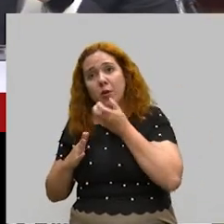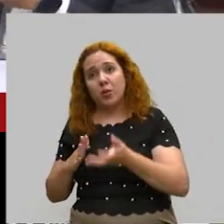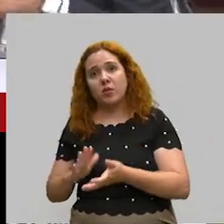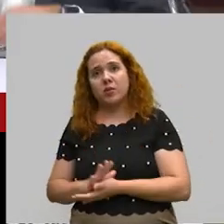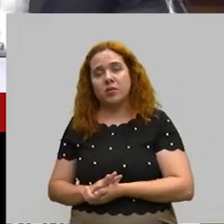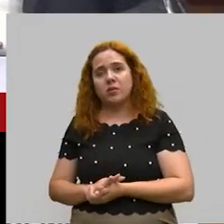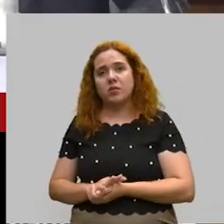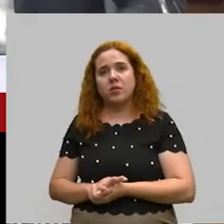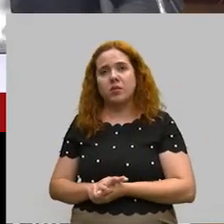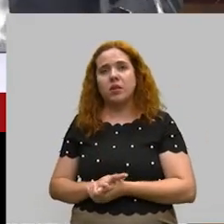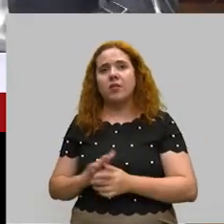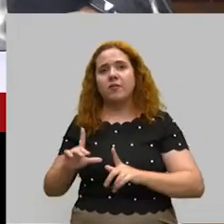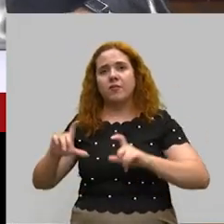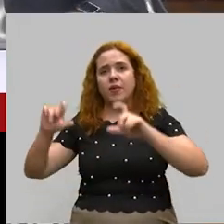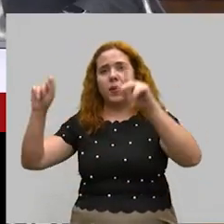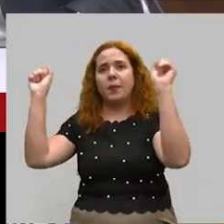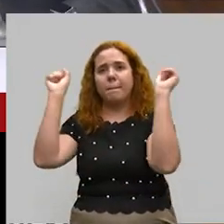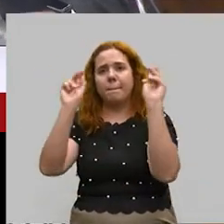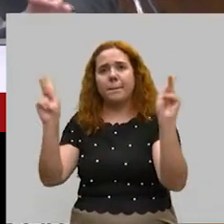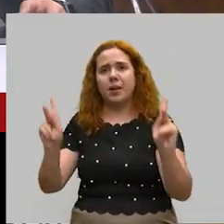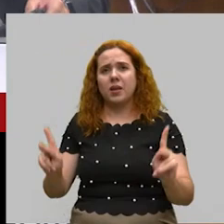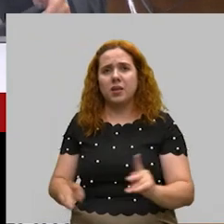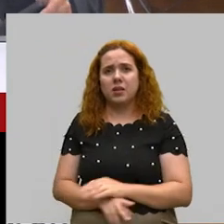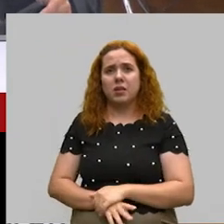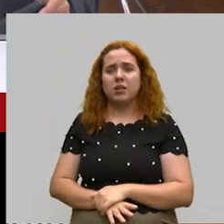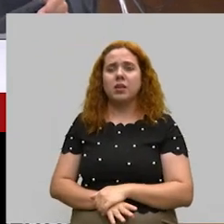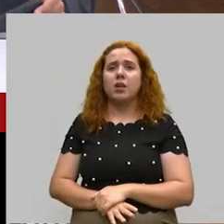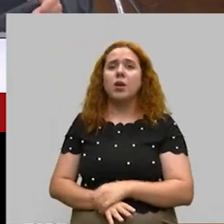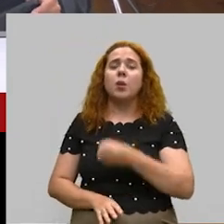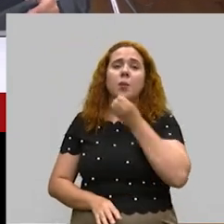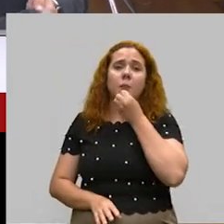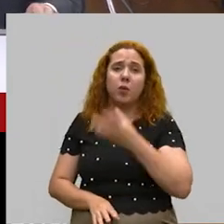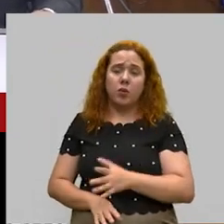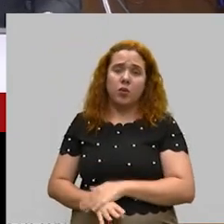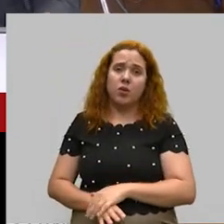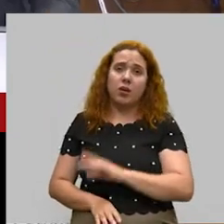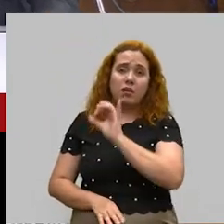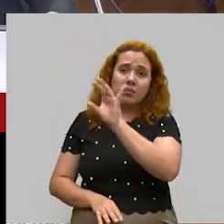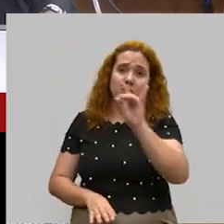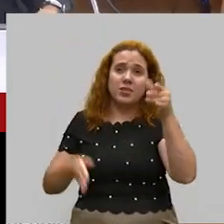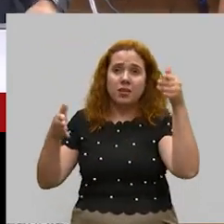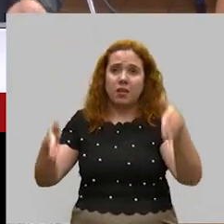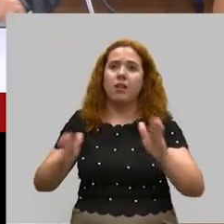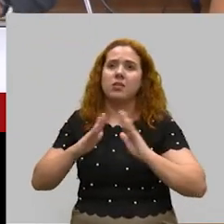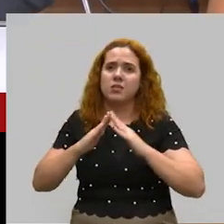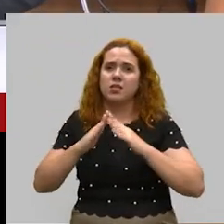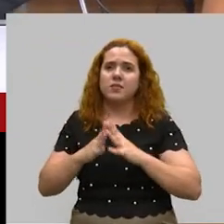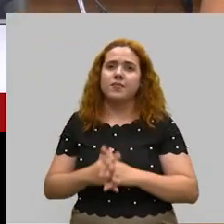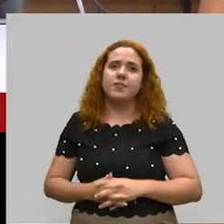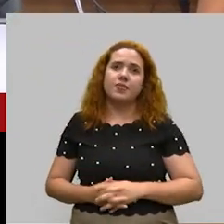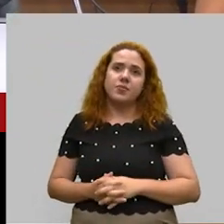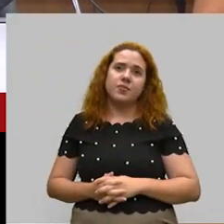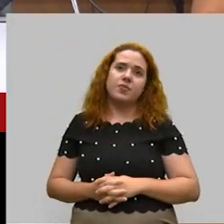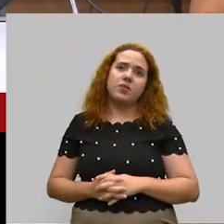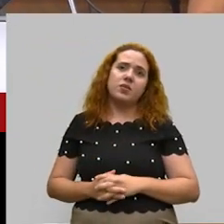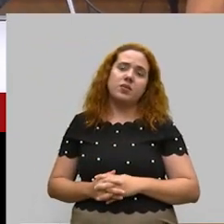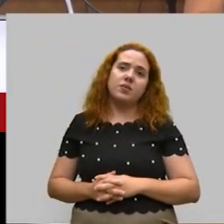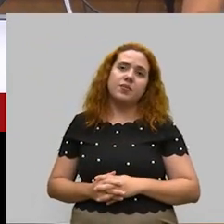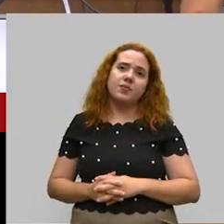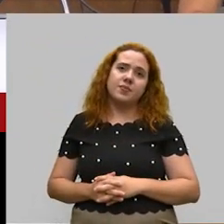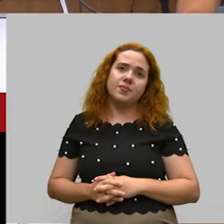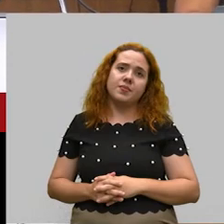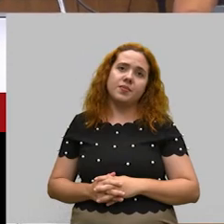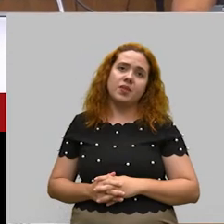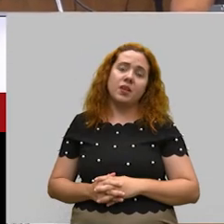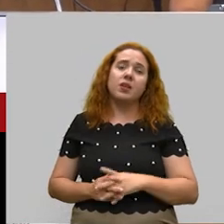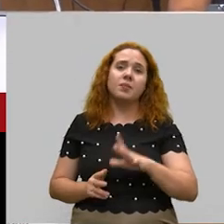viagem paz tranquilos seja um bom retorno que cada um chegue na sua casa eh tem muita